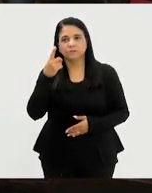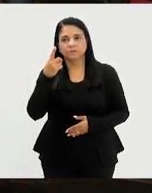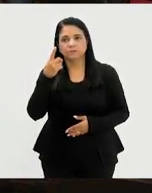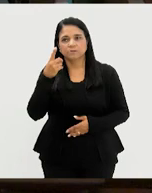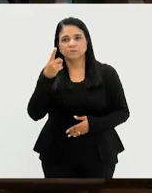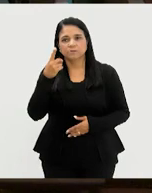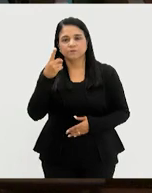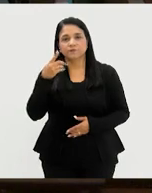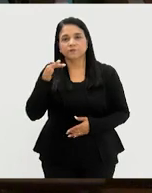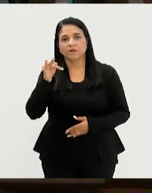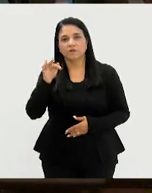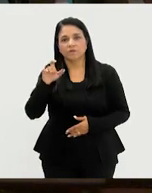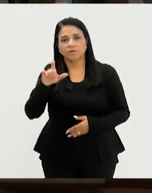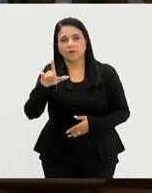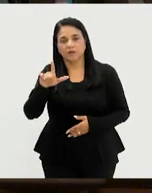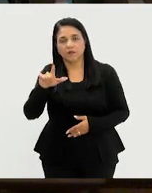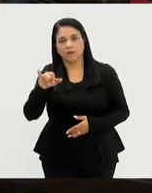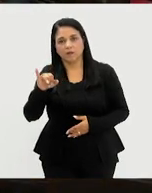Felipe